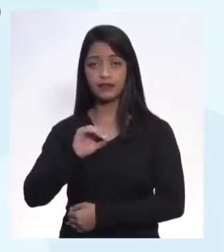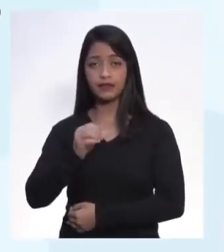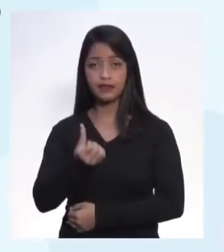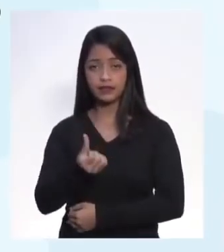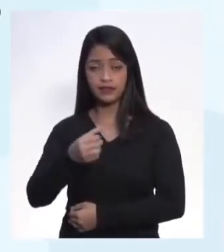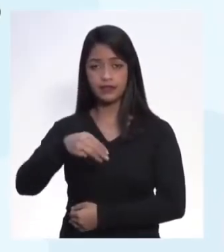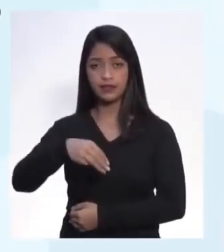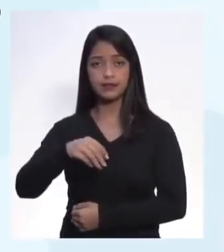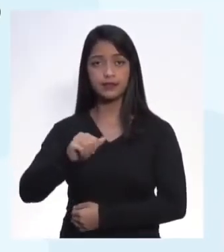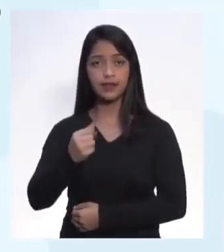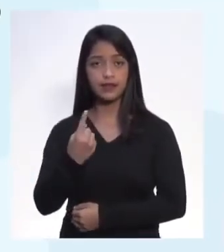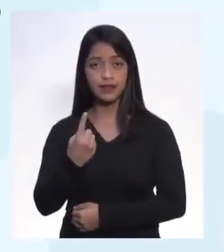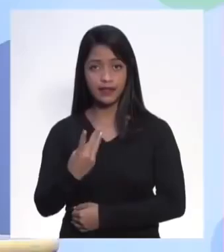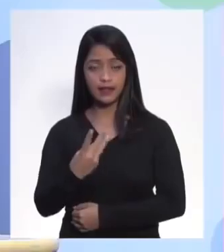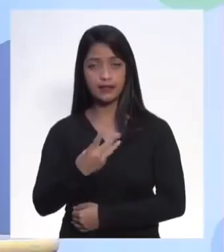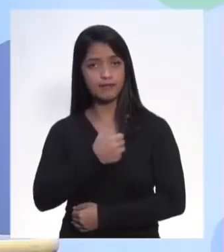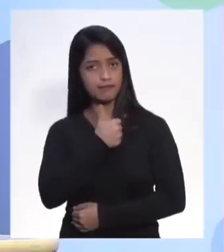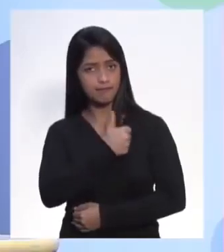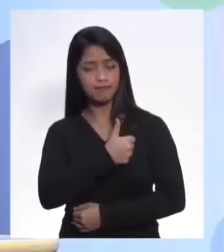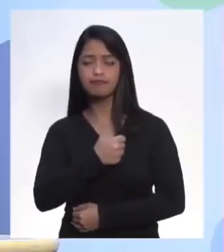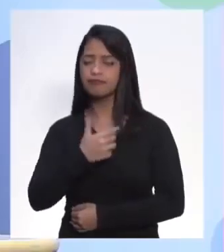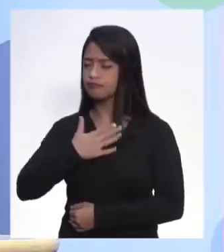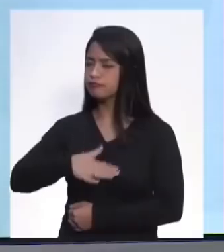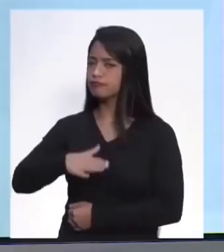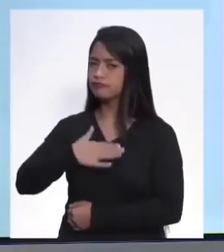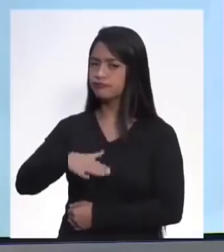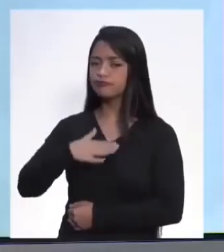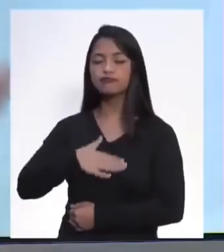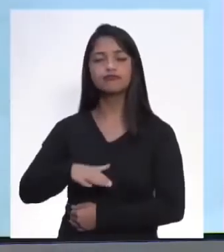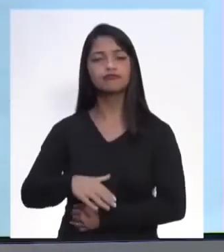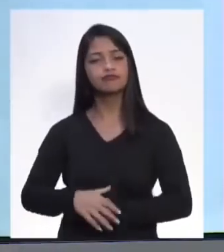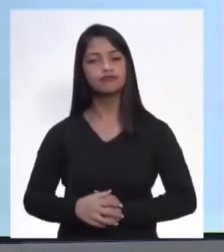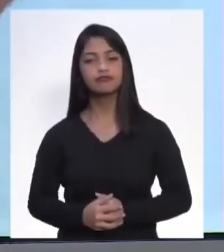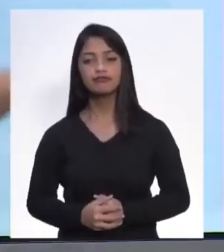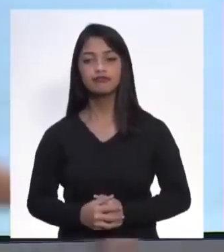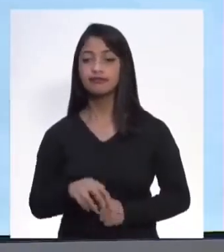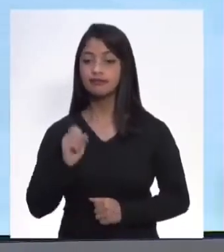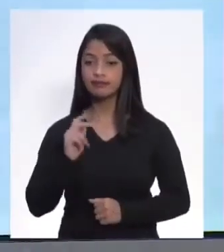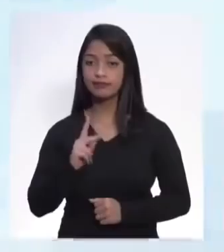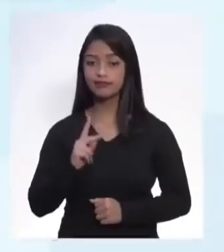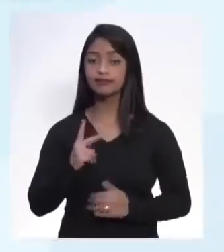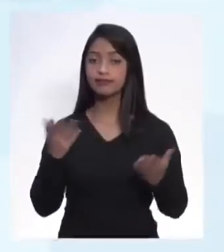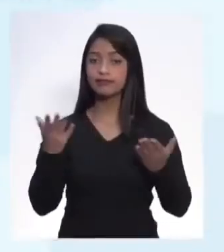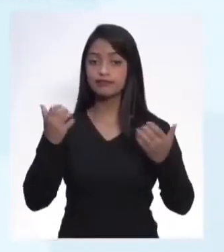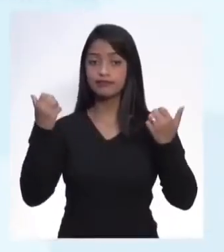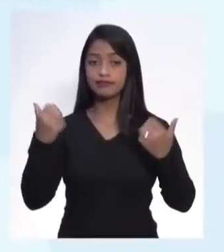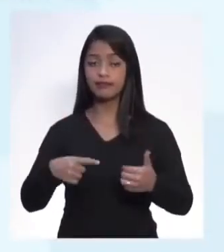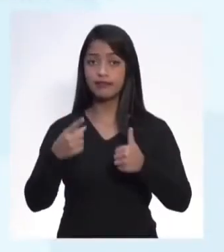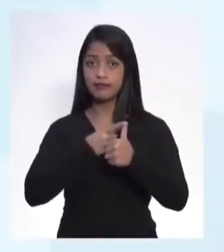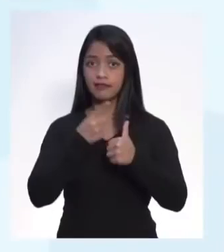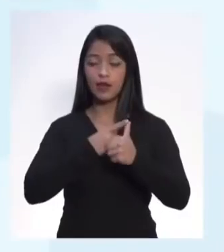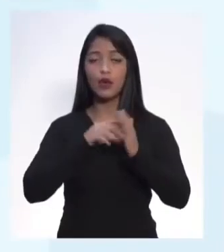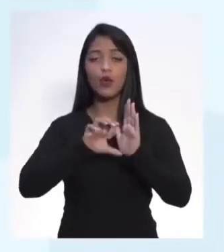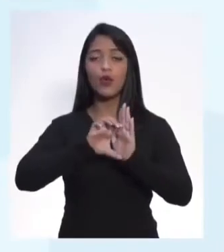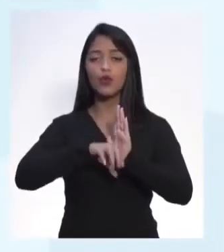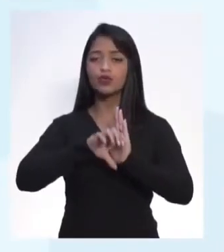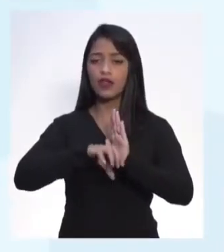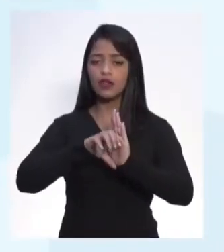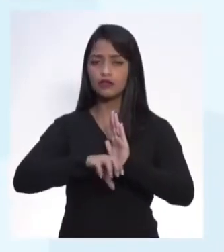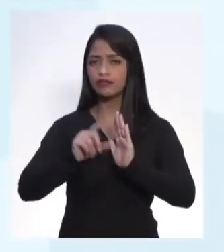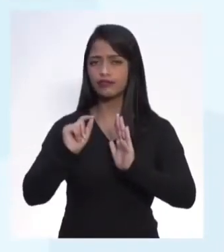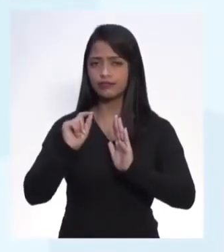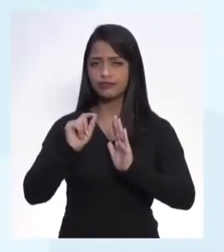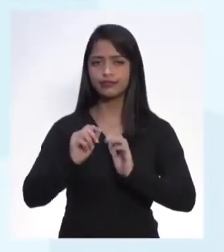EF06MA13. Tudo bem, Alessandra? Tranquilo. Tá. Vamos já na primeira definição? Vamos trabalhar o conceito? Bom,